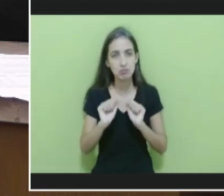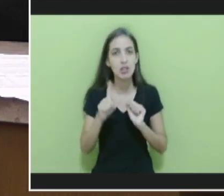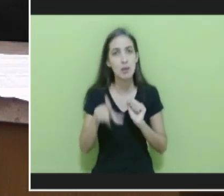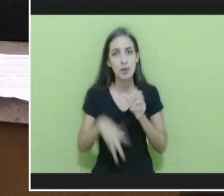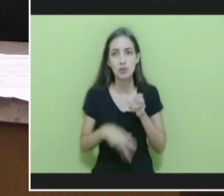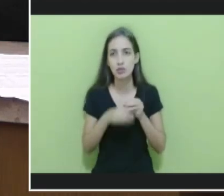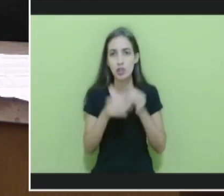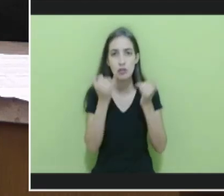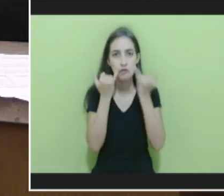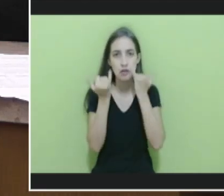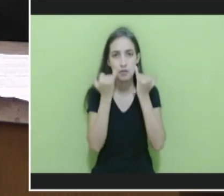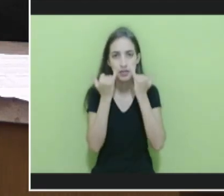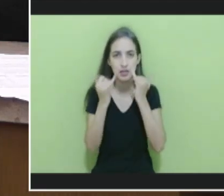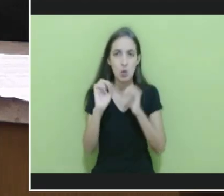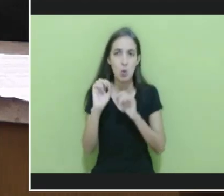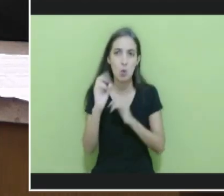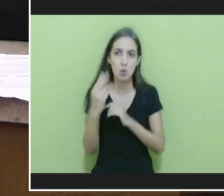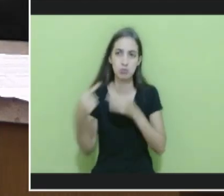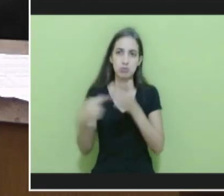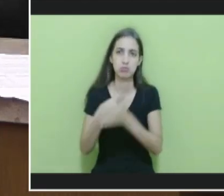que se faça necessário.